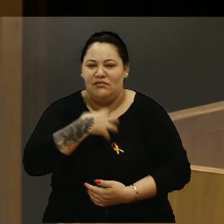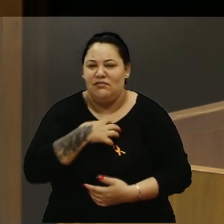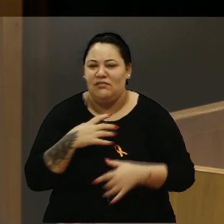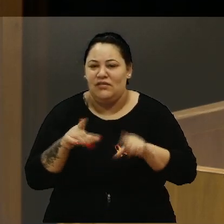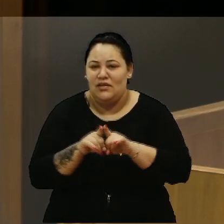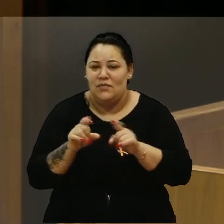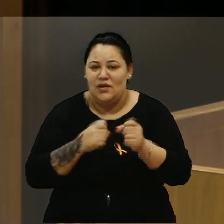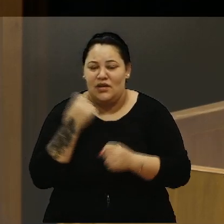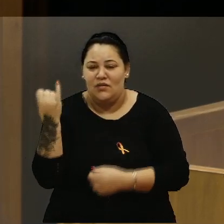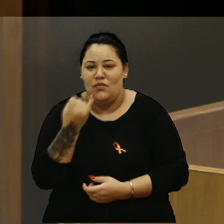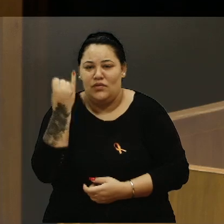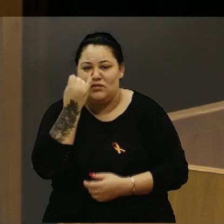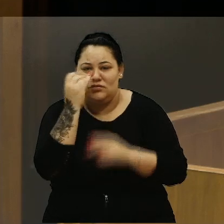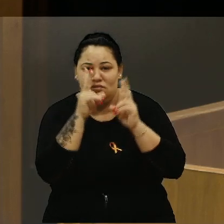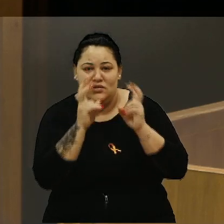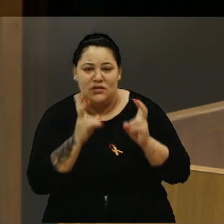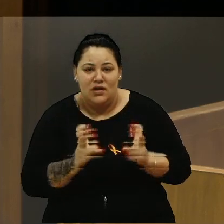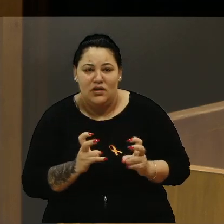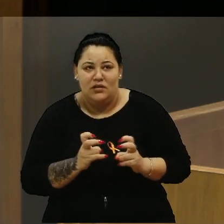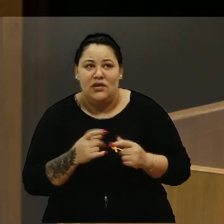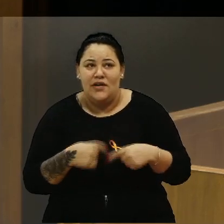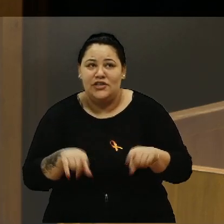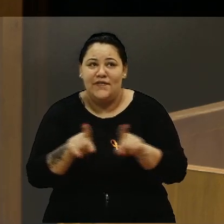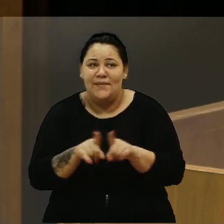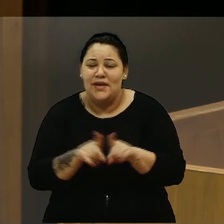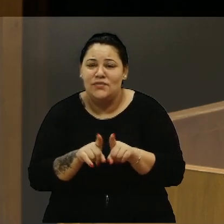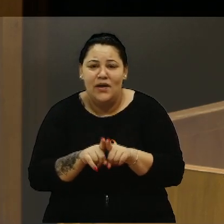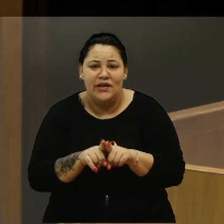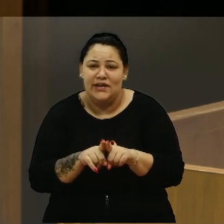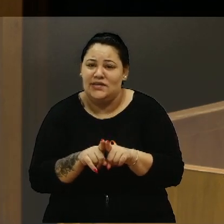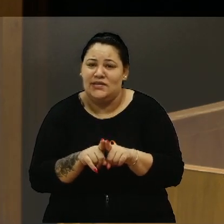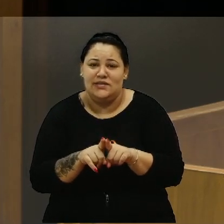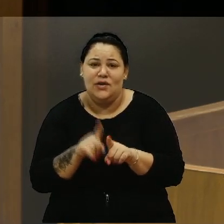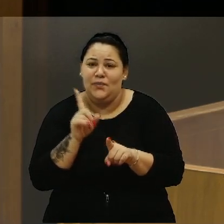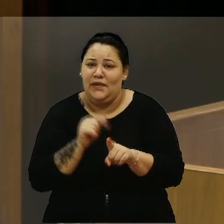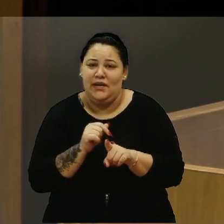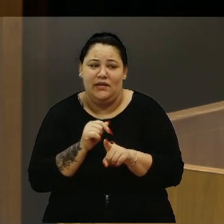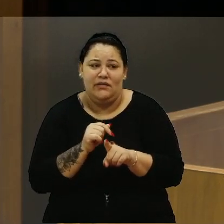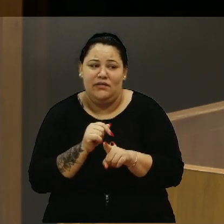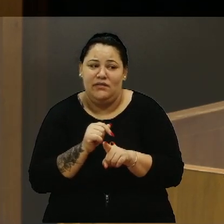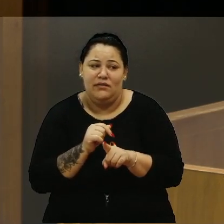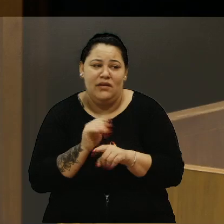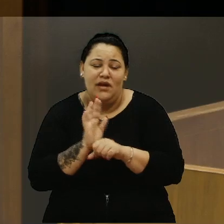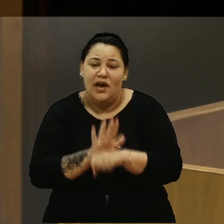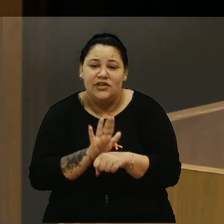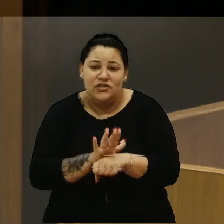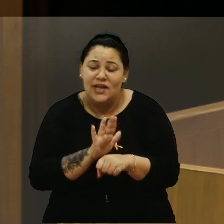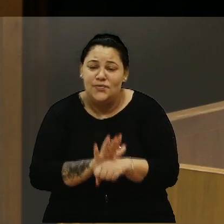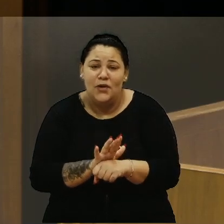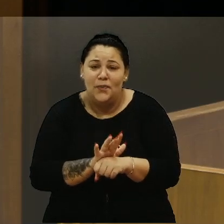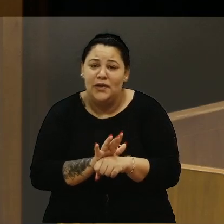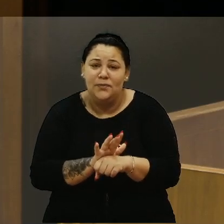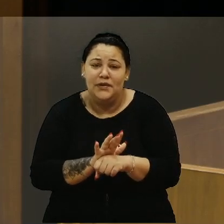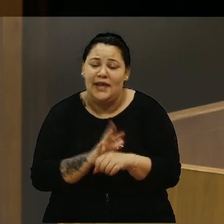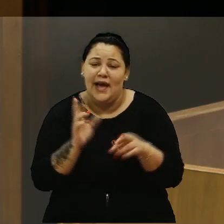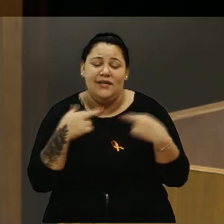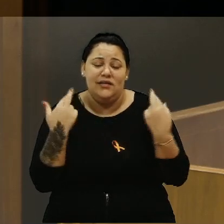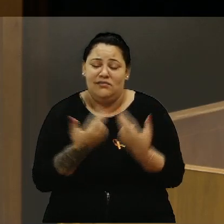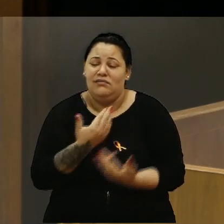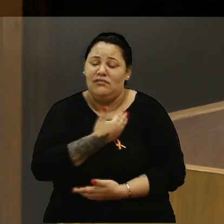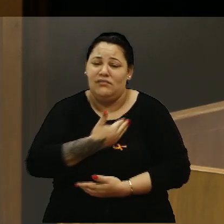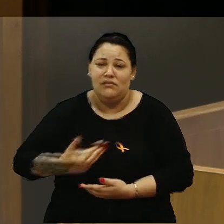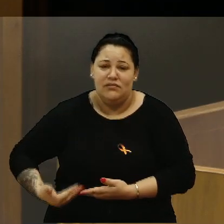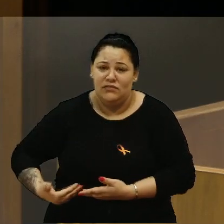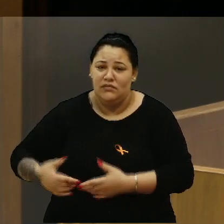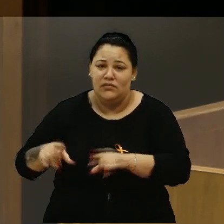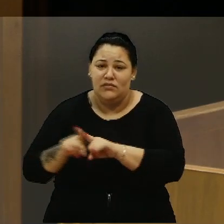temas, registrando que as principais diretrizes e demandas objeto da audiência pública ocorrida no dia